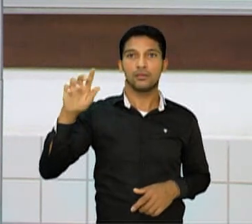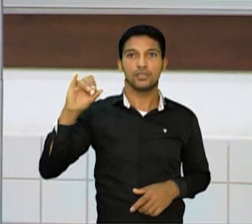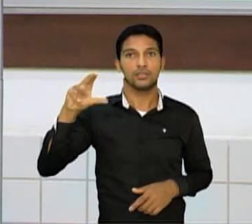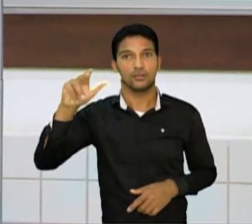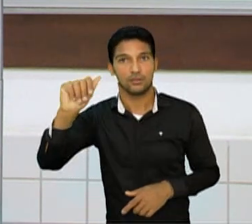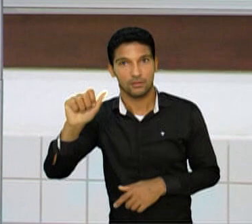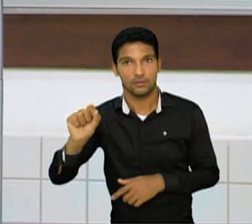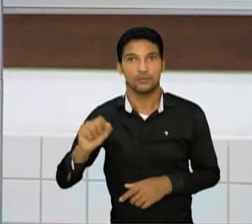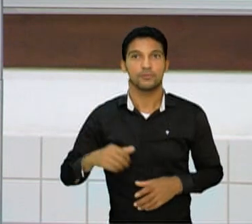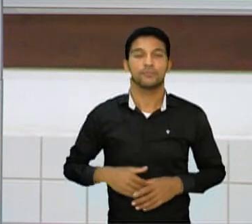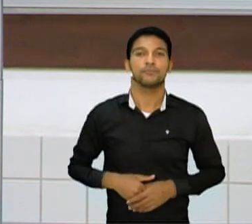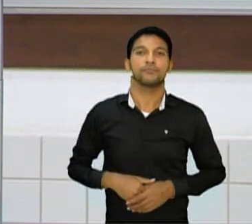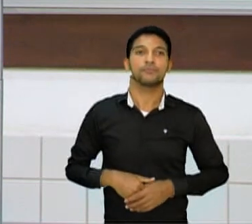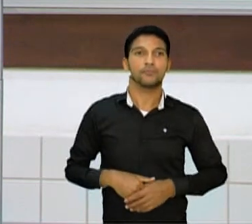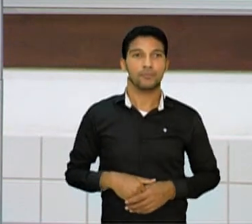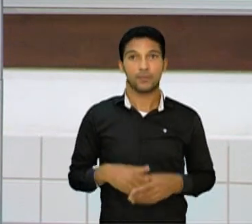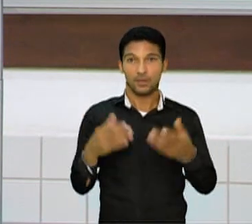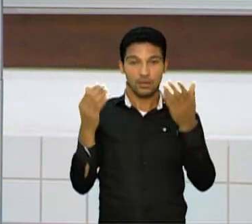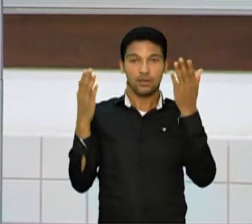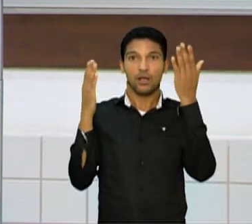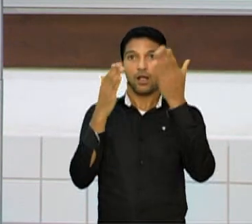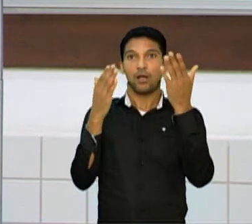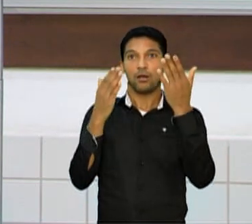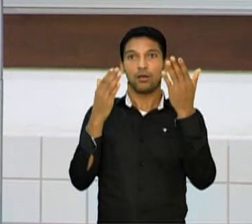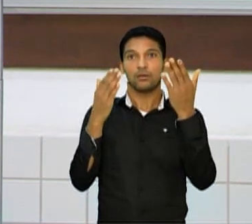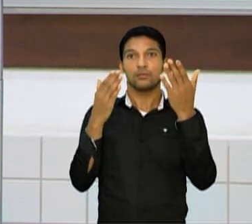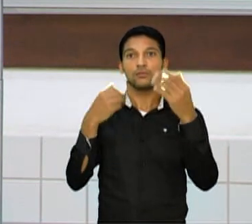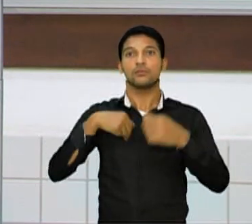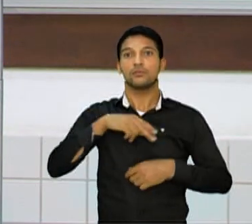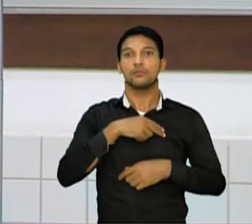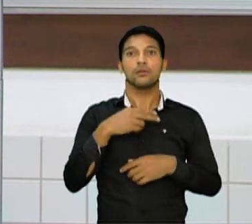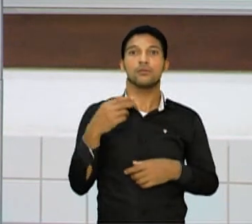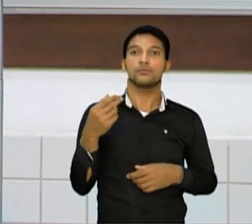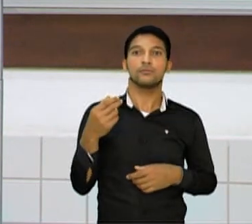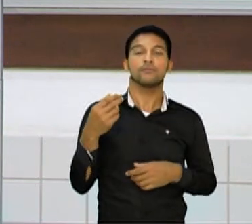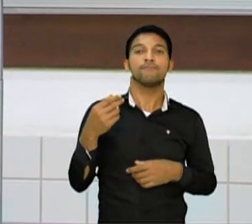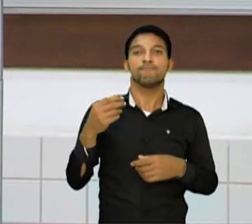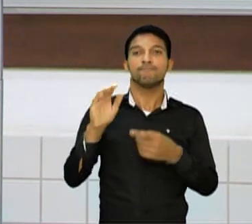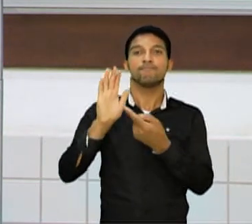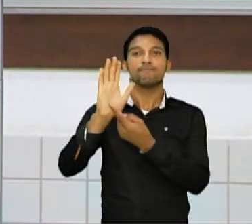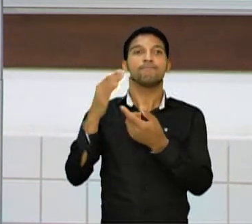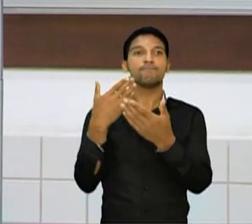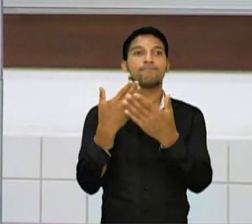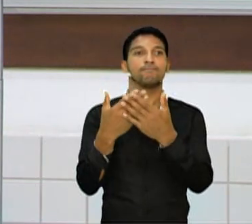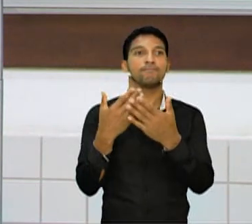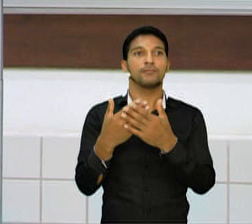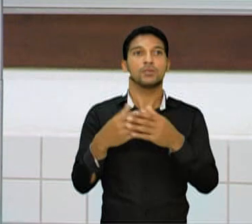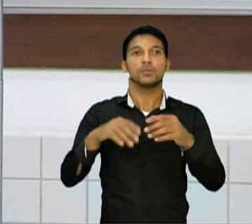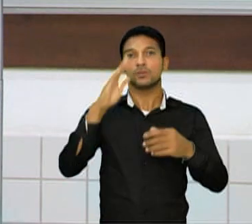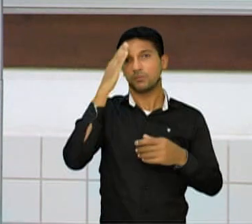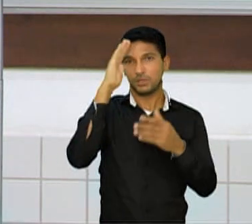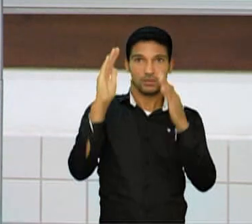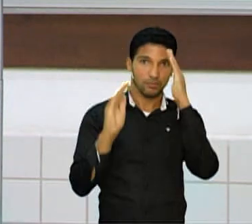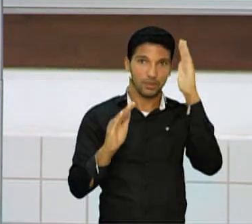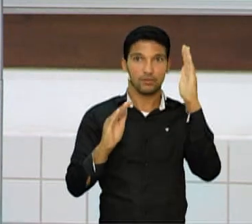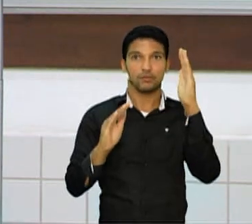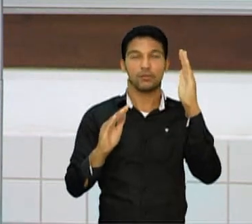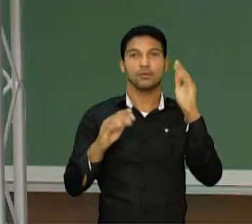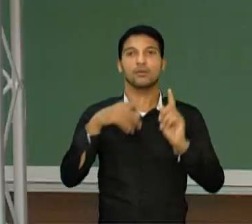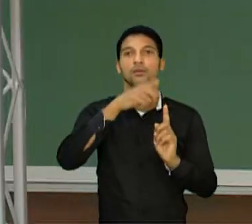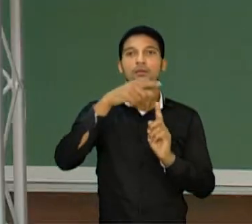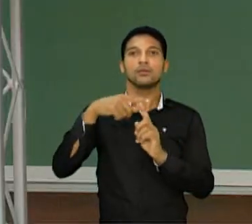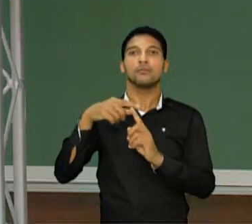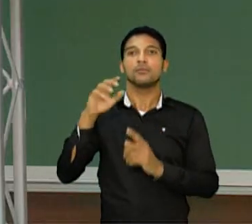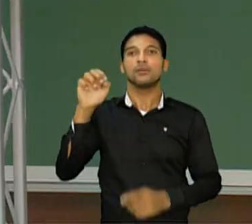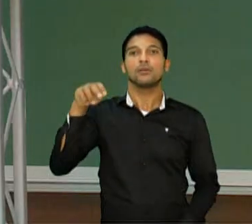um resgate de principais fontes energéticas que temos hoje. Logicamente, a primeira fonte energética, a gente